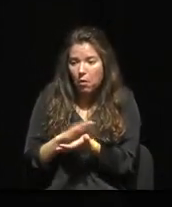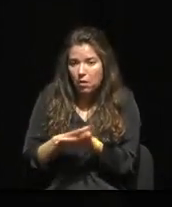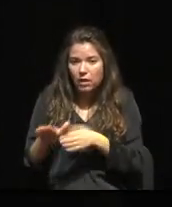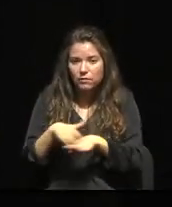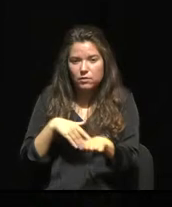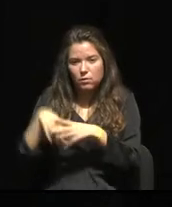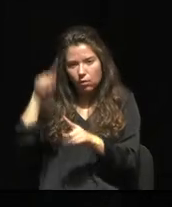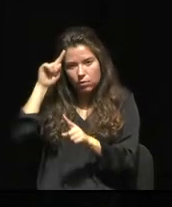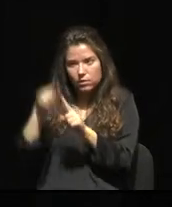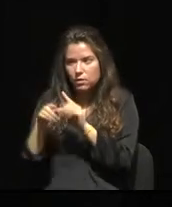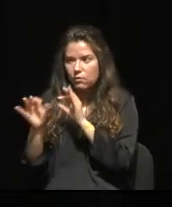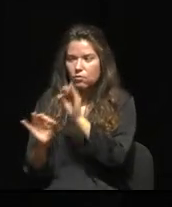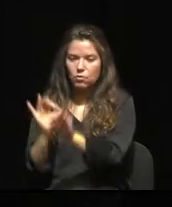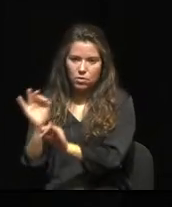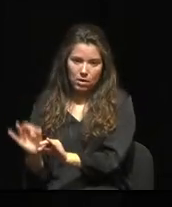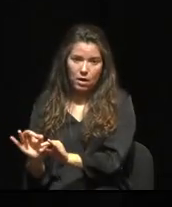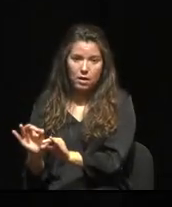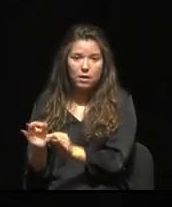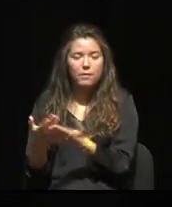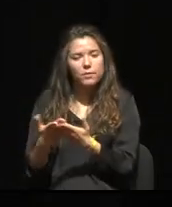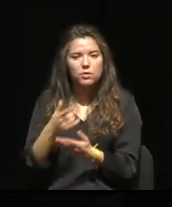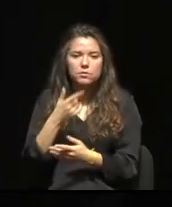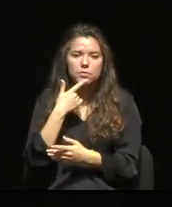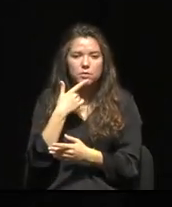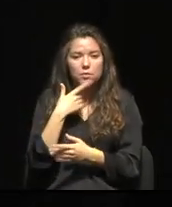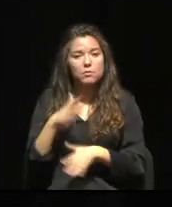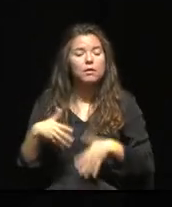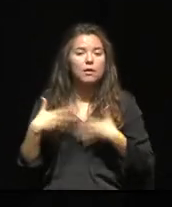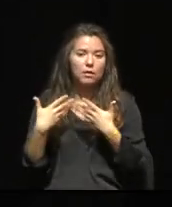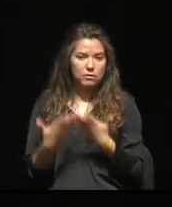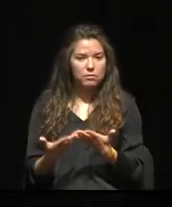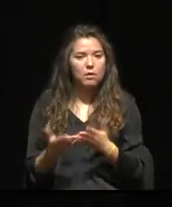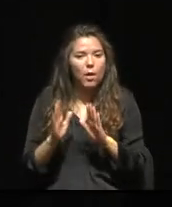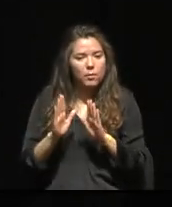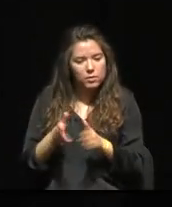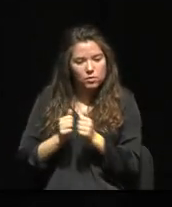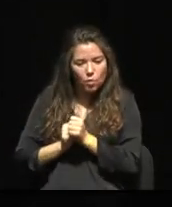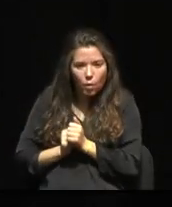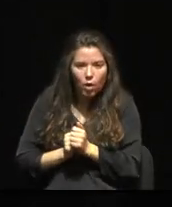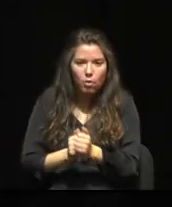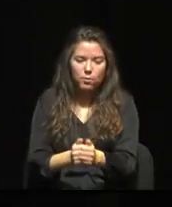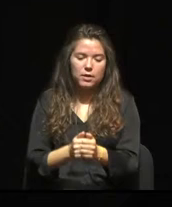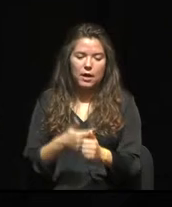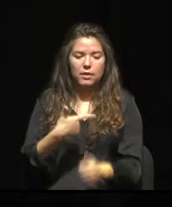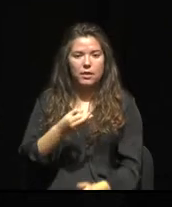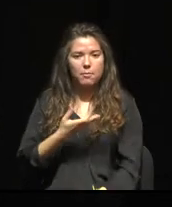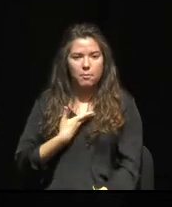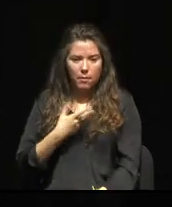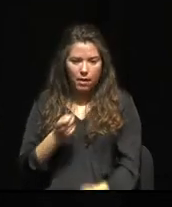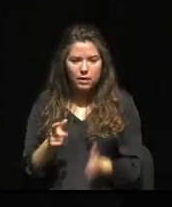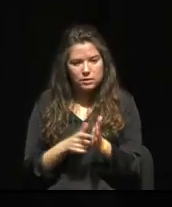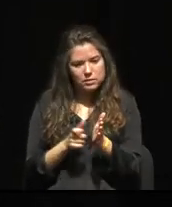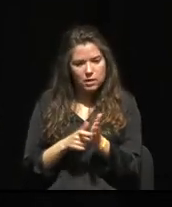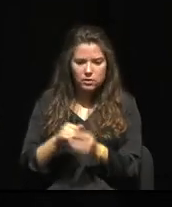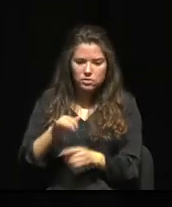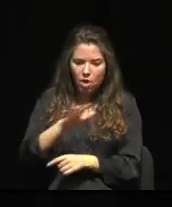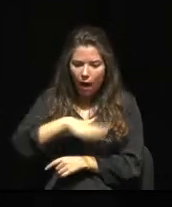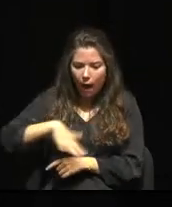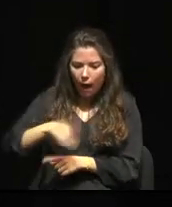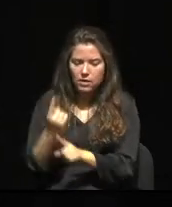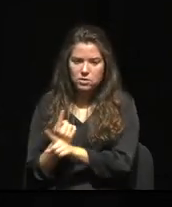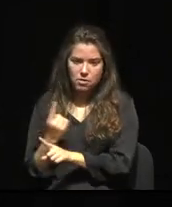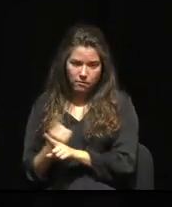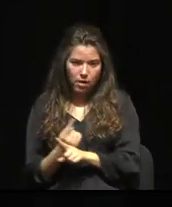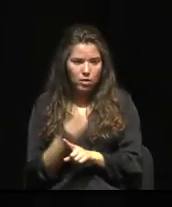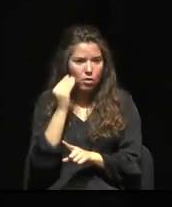preservação e manutenção entendemos por isso que seja assegurado o acompanhamento da Tapada das necessidades nas suas vários componentes como